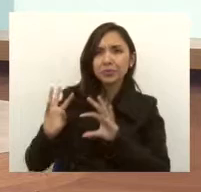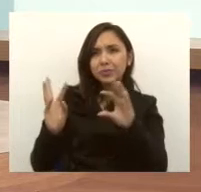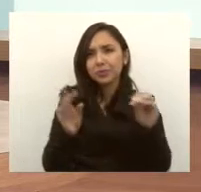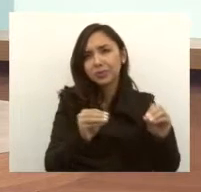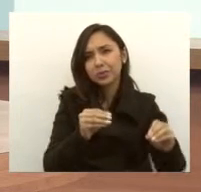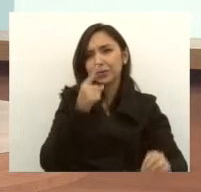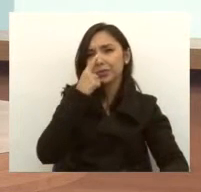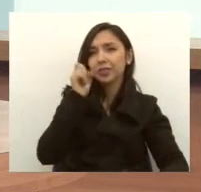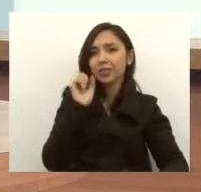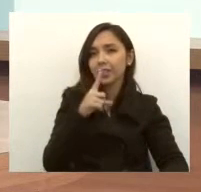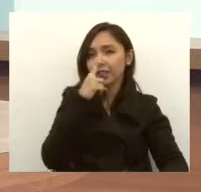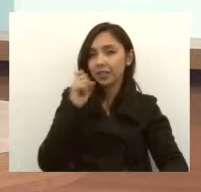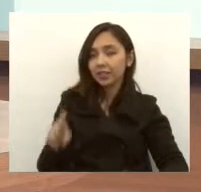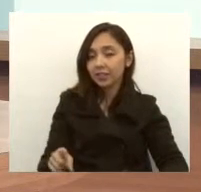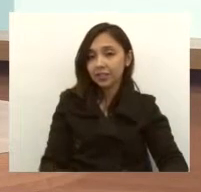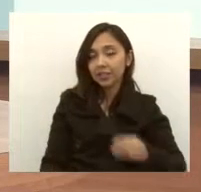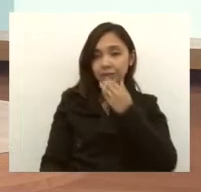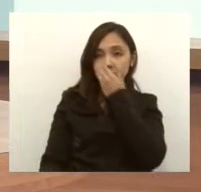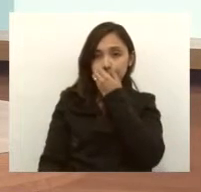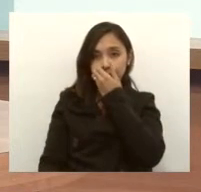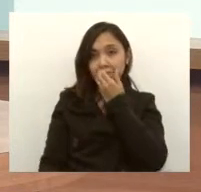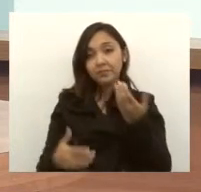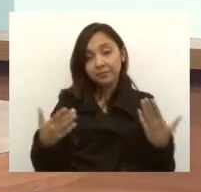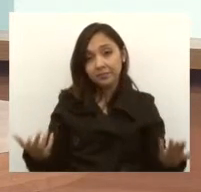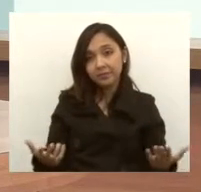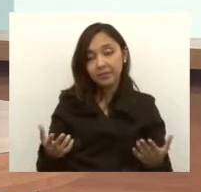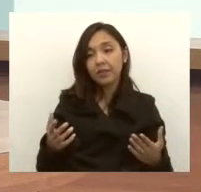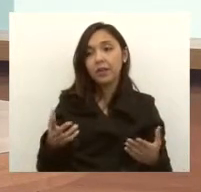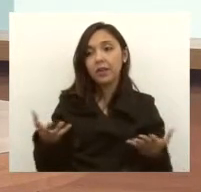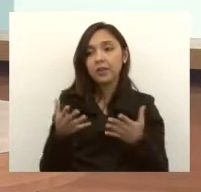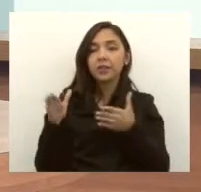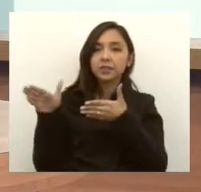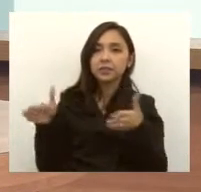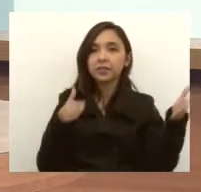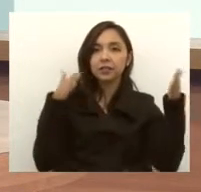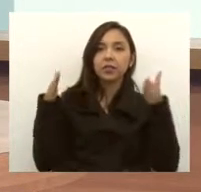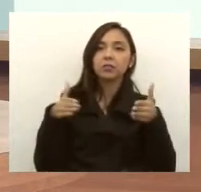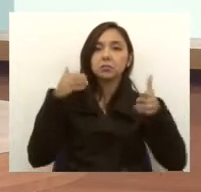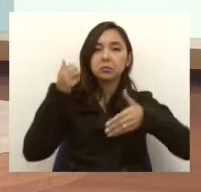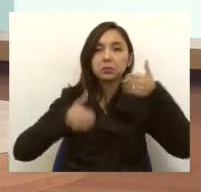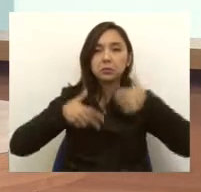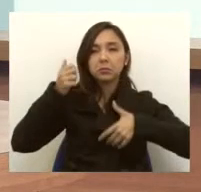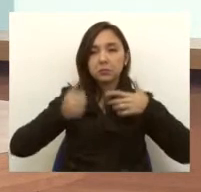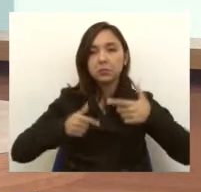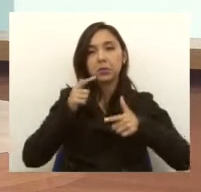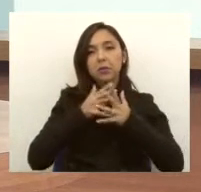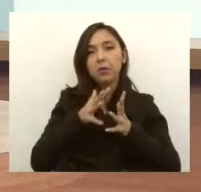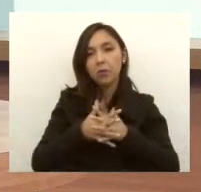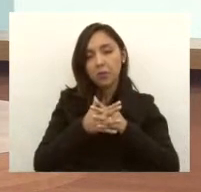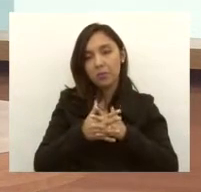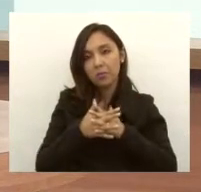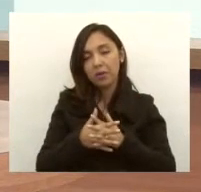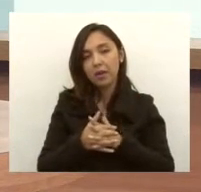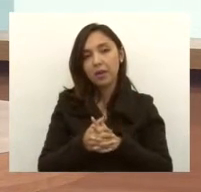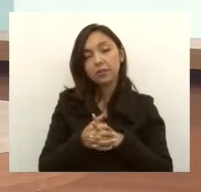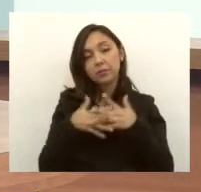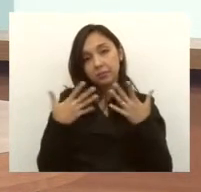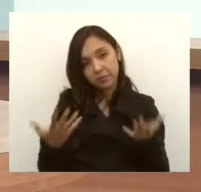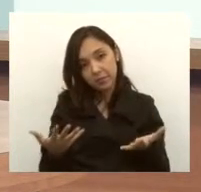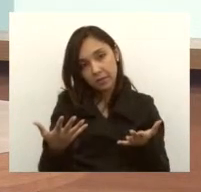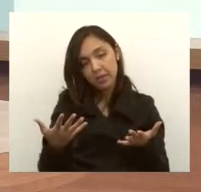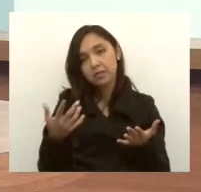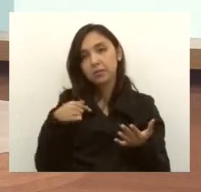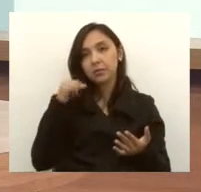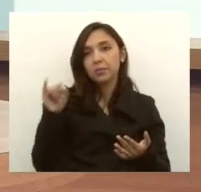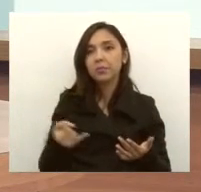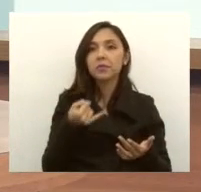de lixo. Então, aqui, toda sessão a gente falar a mesma coisa, é complicado. Mas, senhor presidente, eu queria aqui